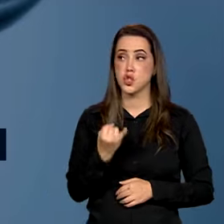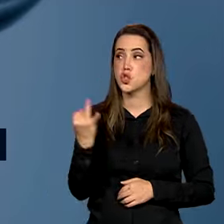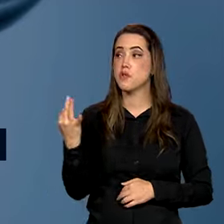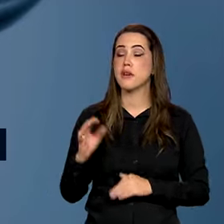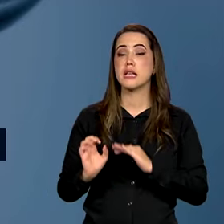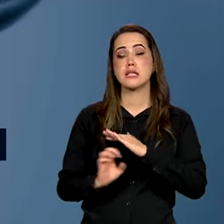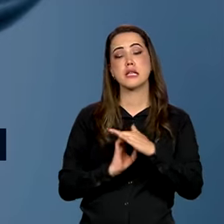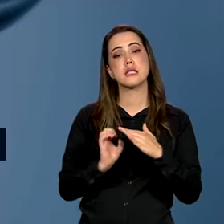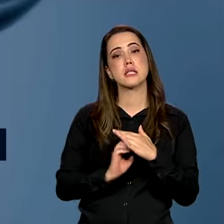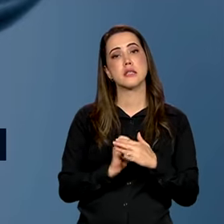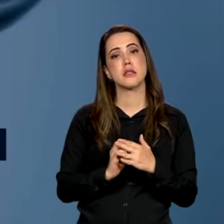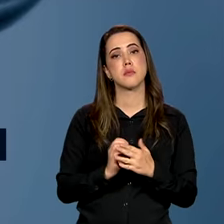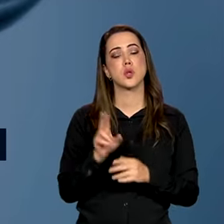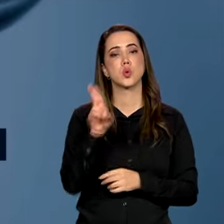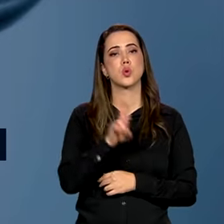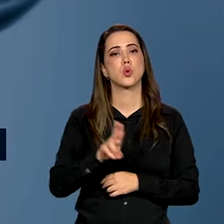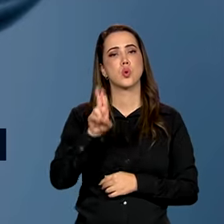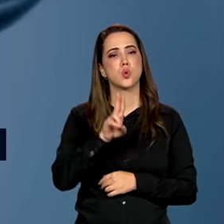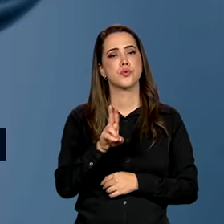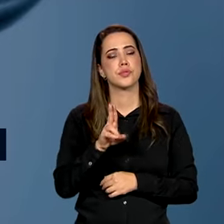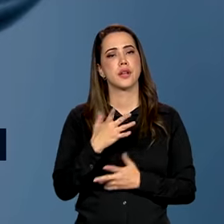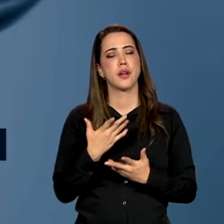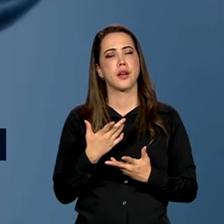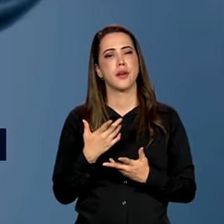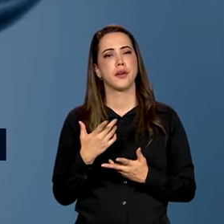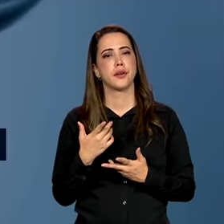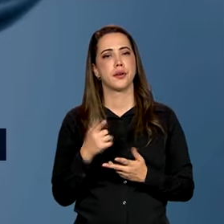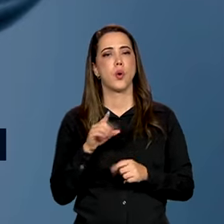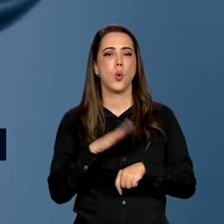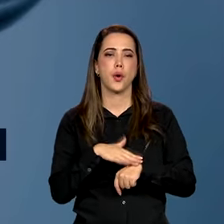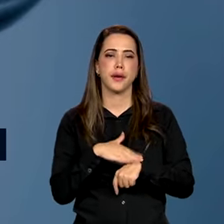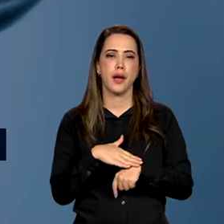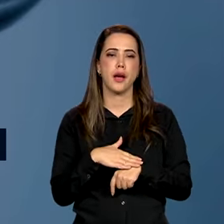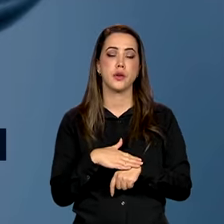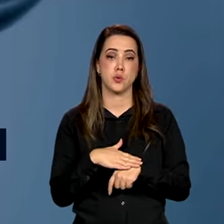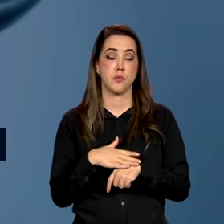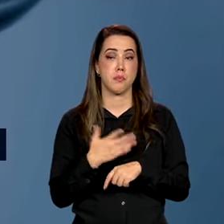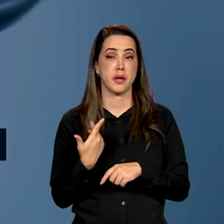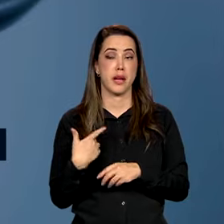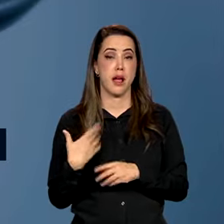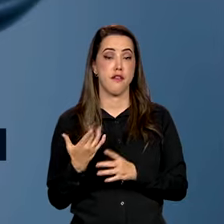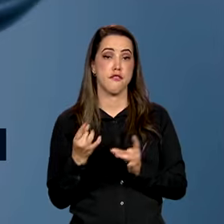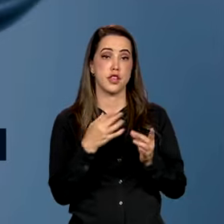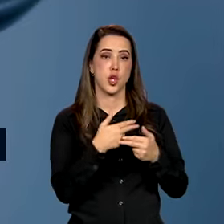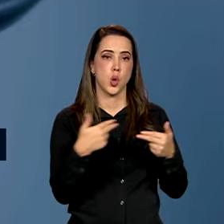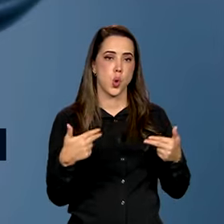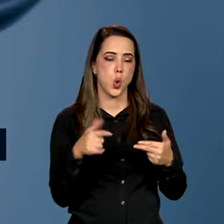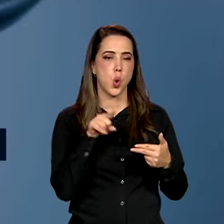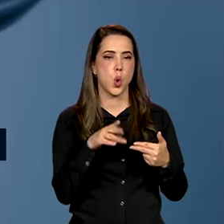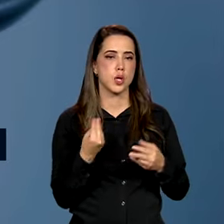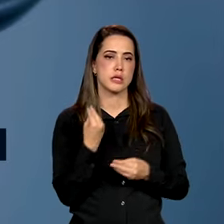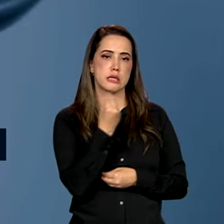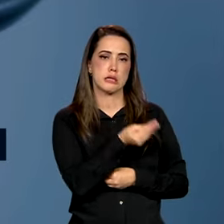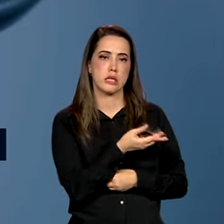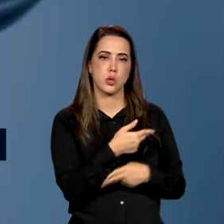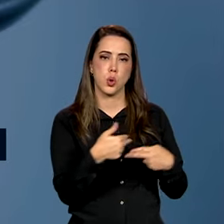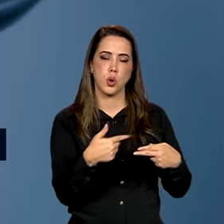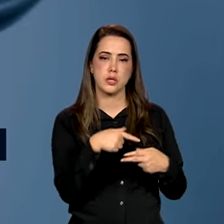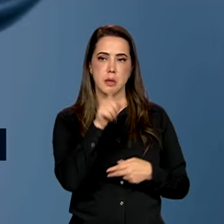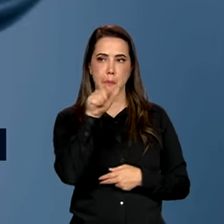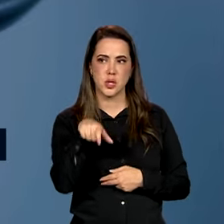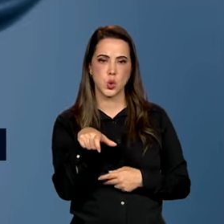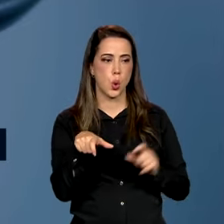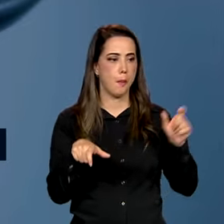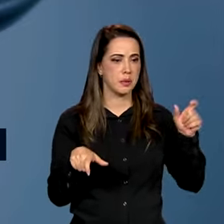utilizado com o expediente para enviar remessas de produtos como se fossem não vendas mas sim remessas de